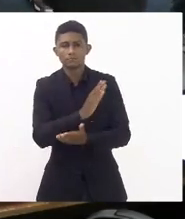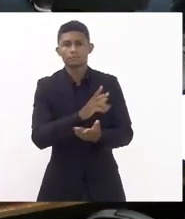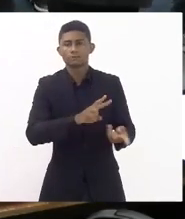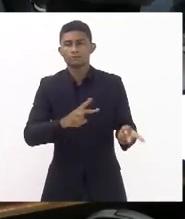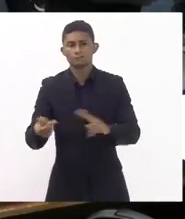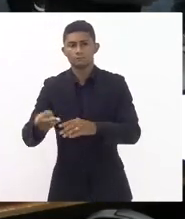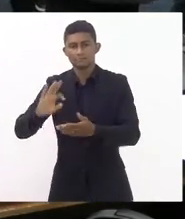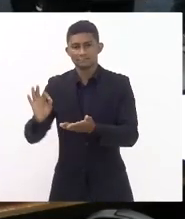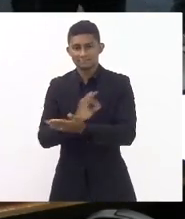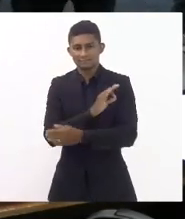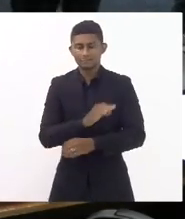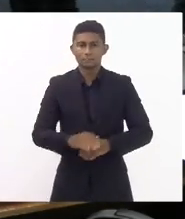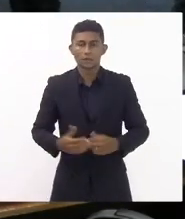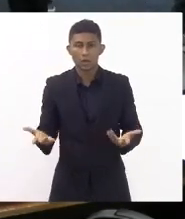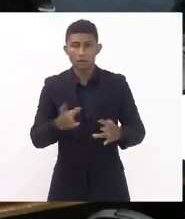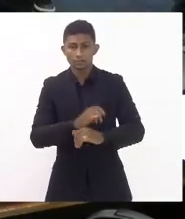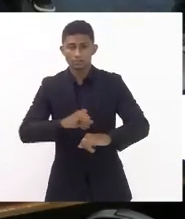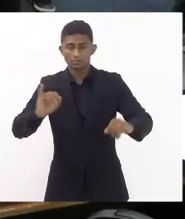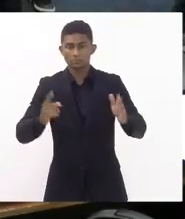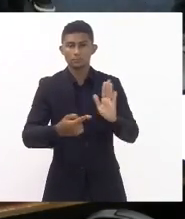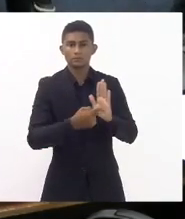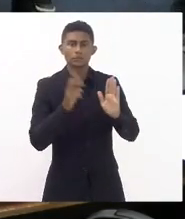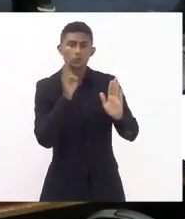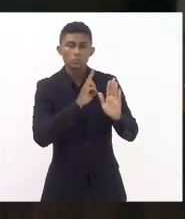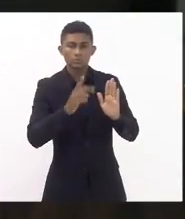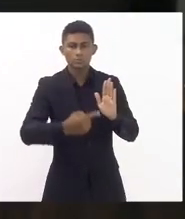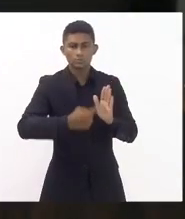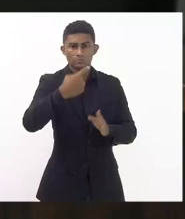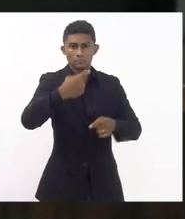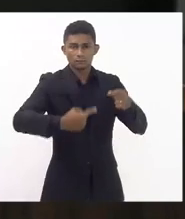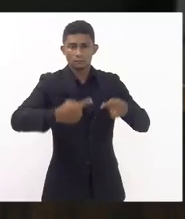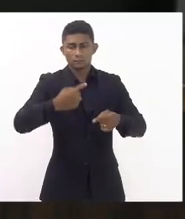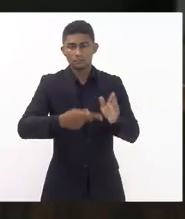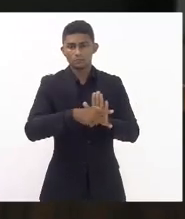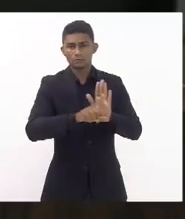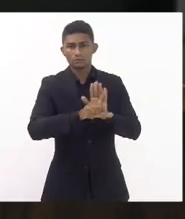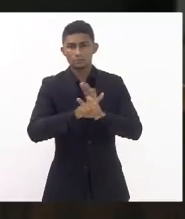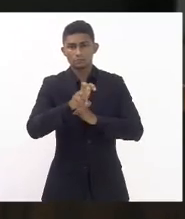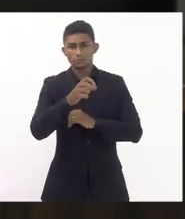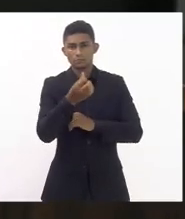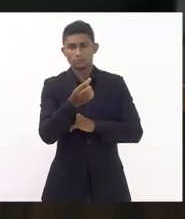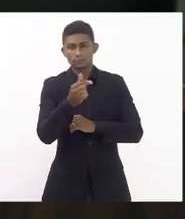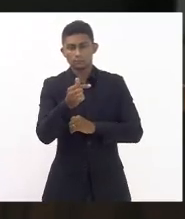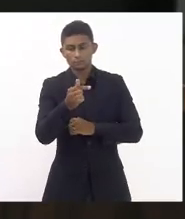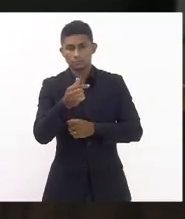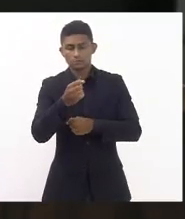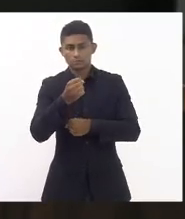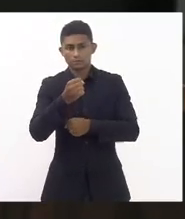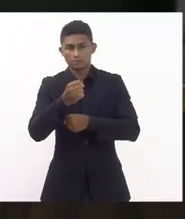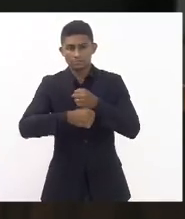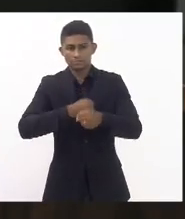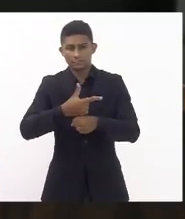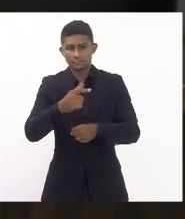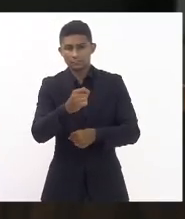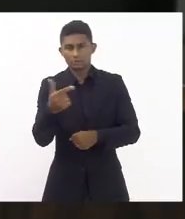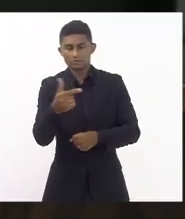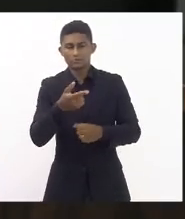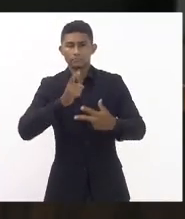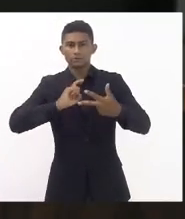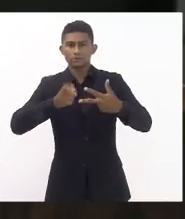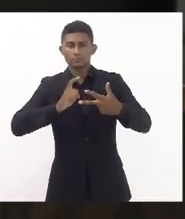autógrafo. Anuncio em regime de urgência e discussão única, projeto de lei 5673 de 22, de autoria do Poder Executivo,